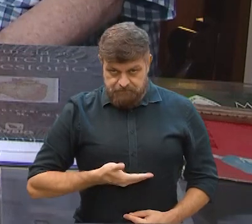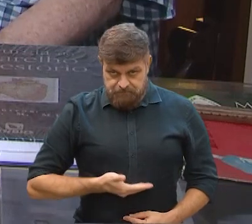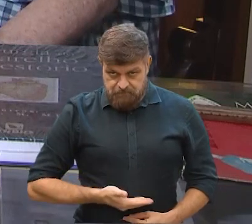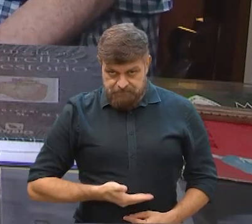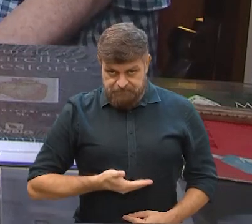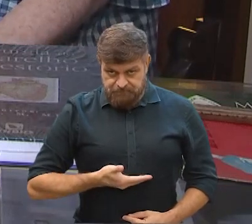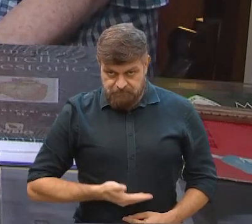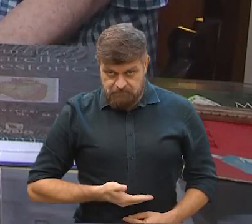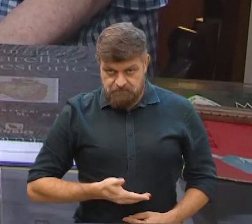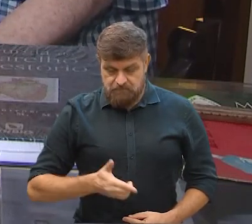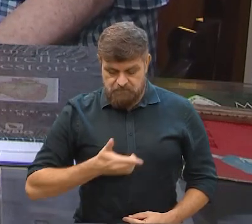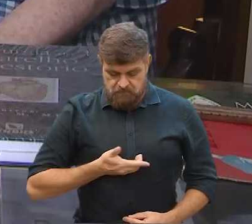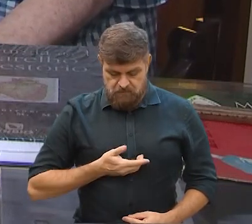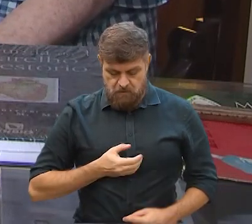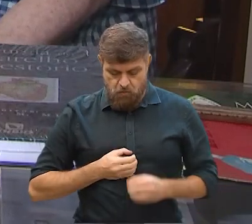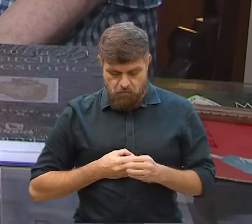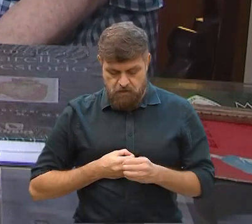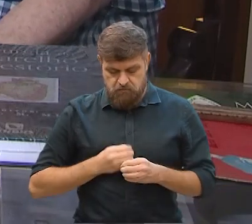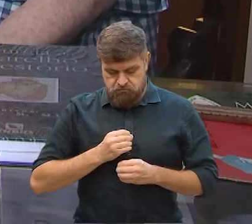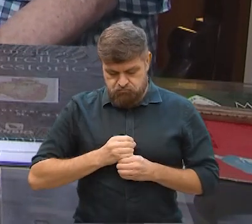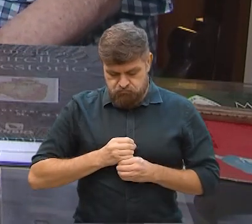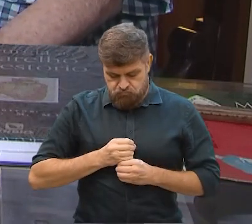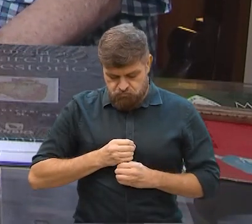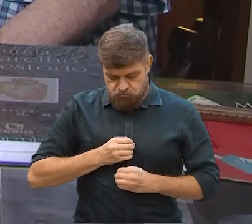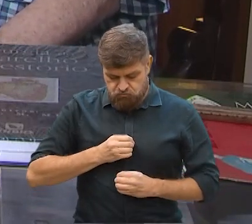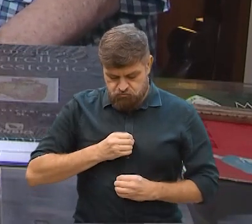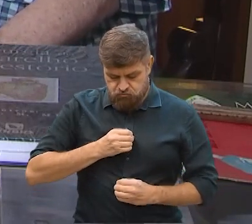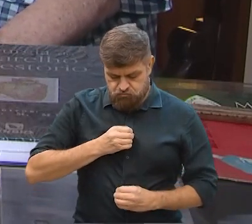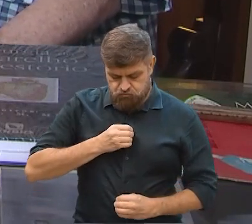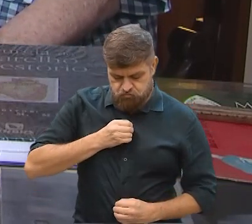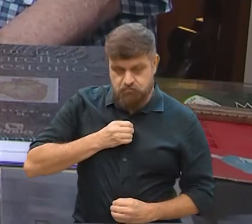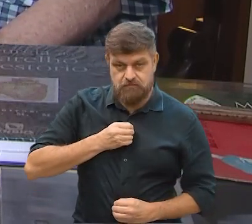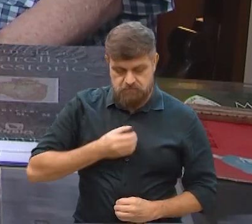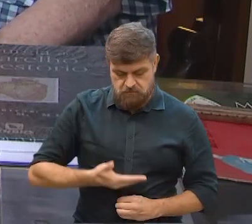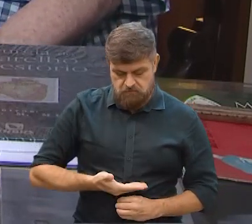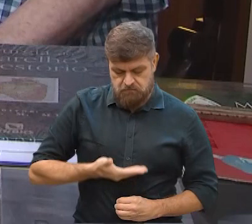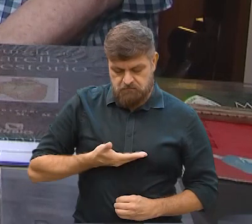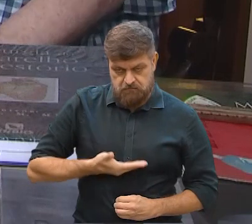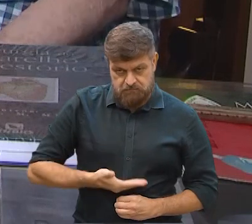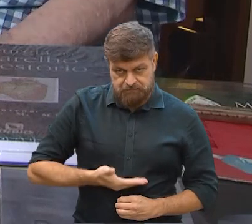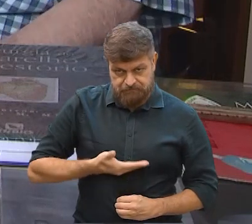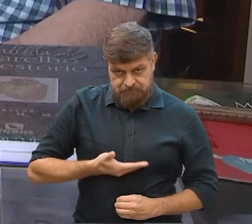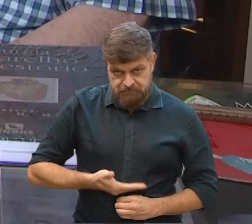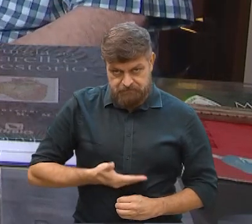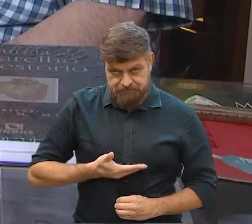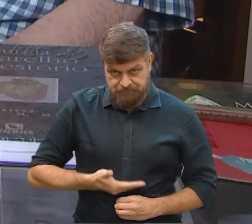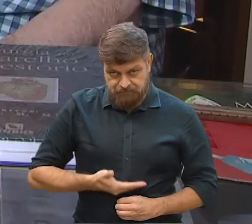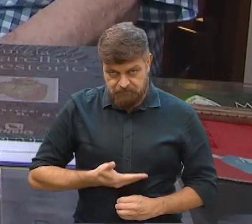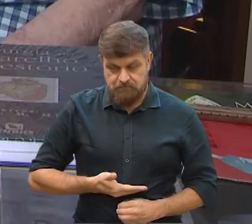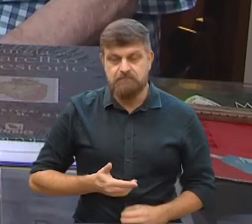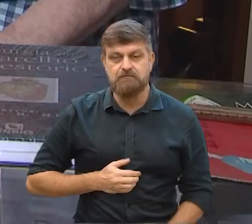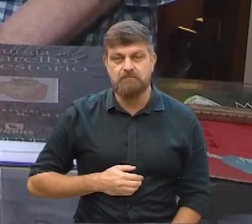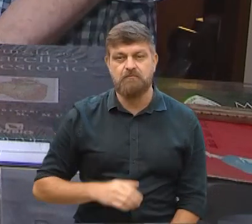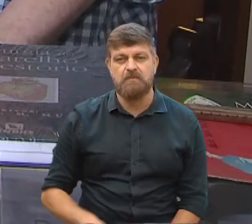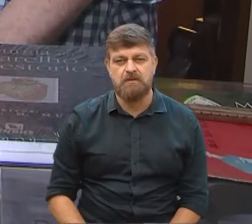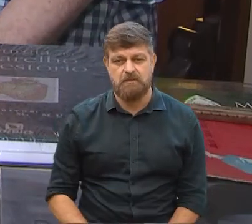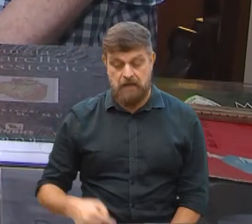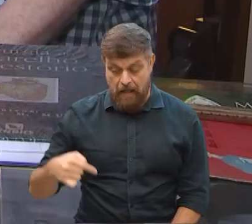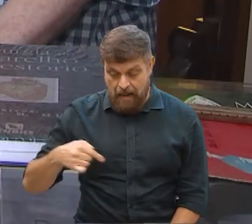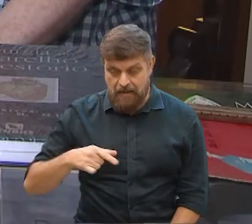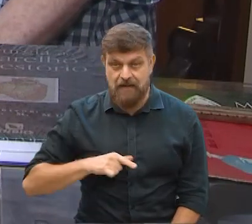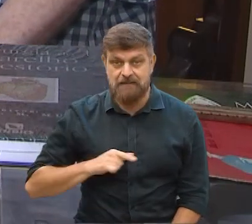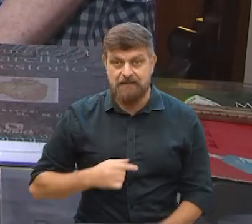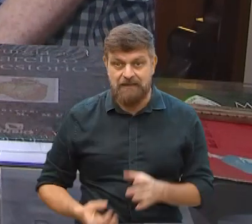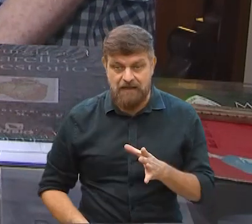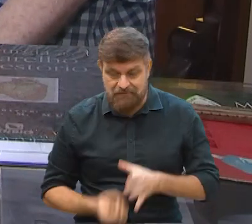E esse diafragma tem vários orifícios. Hiato exatamente quer dizer orifício. Um dos orifícios é onde passa o esôfago.